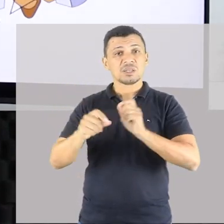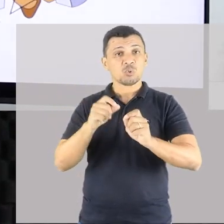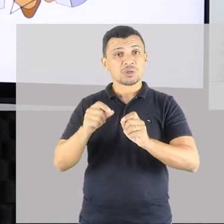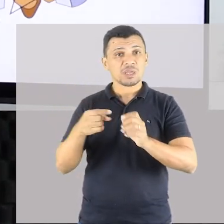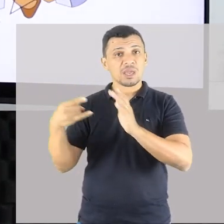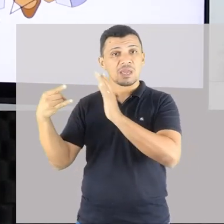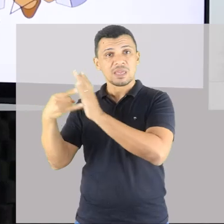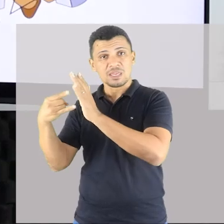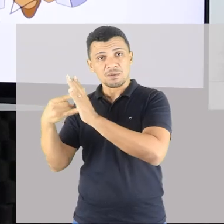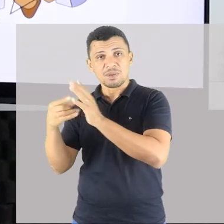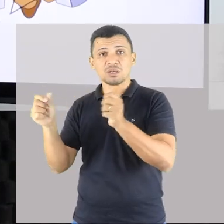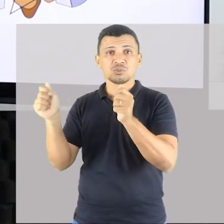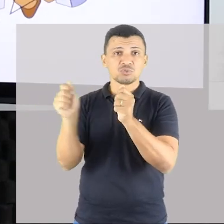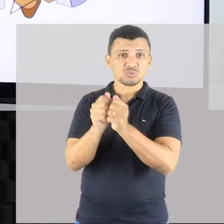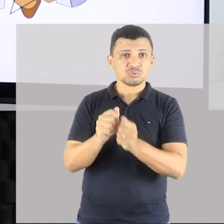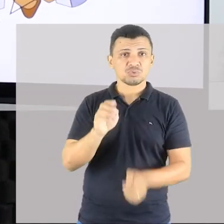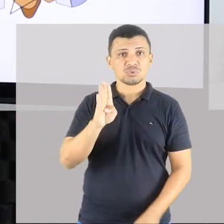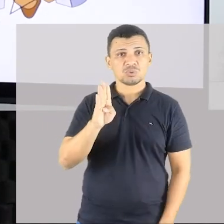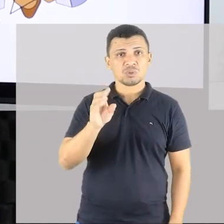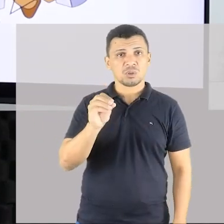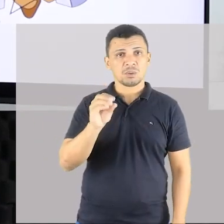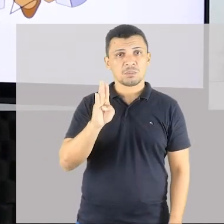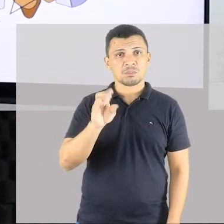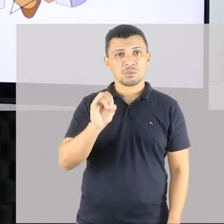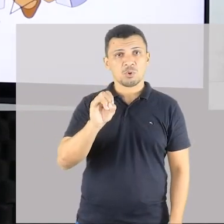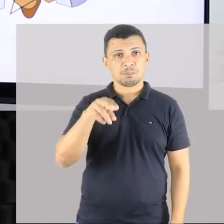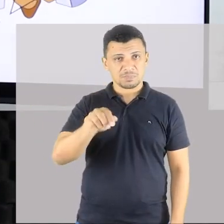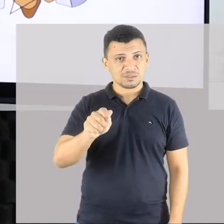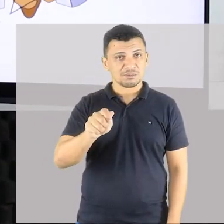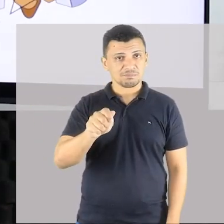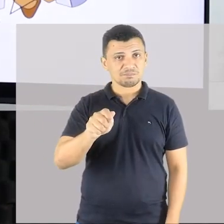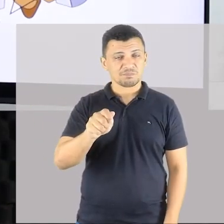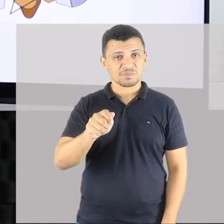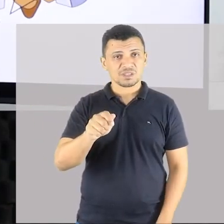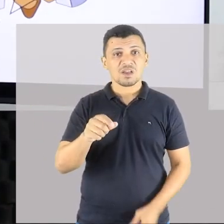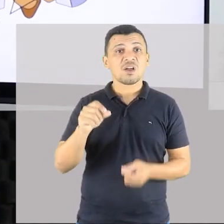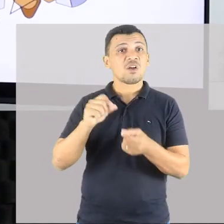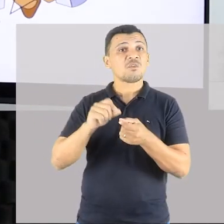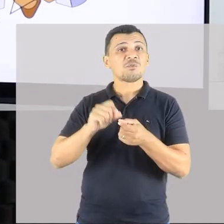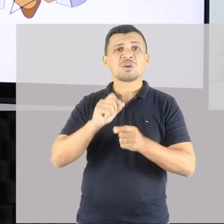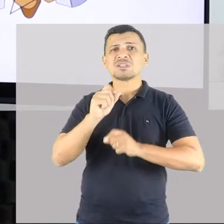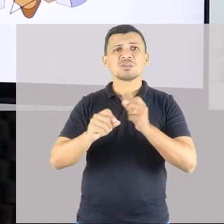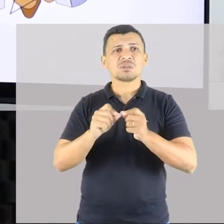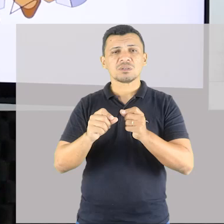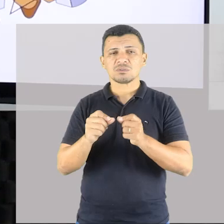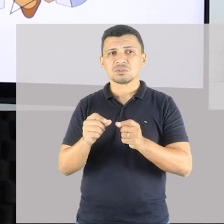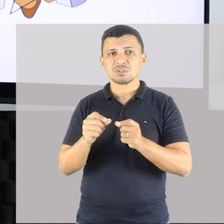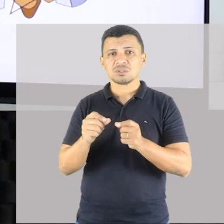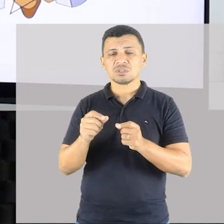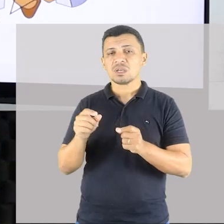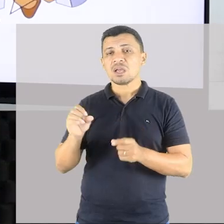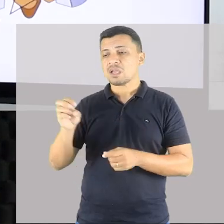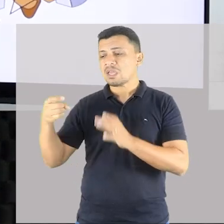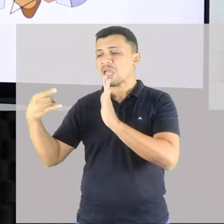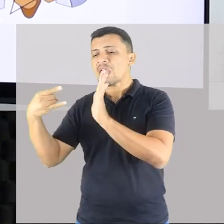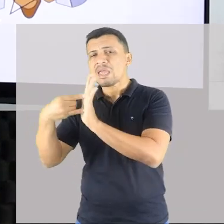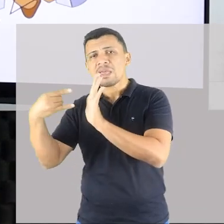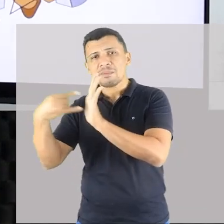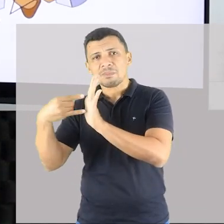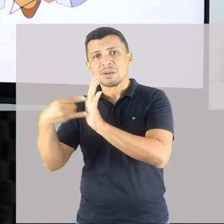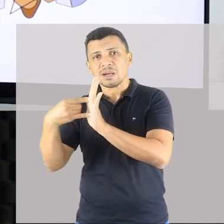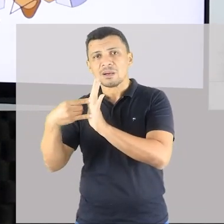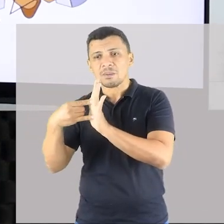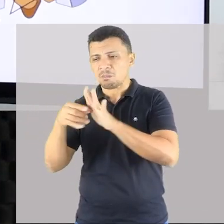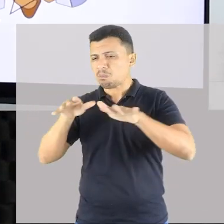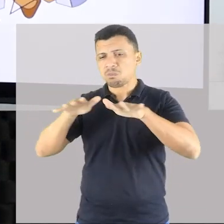ímãs e bobinas. Tá? Então, o eixo vai fazer com que os ímãs e as bobinas